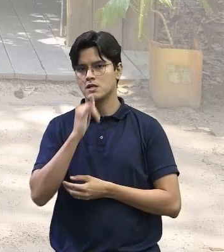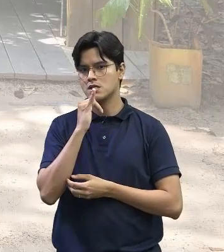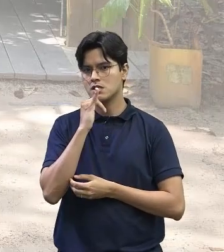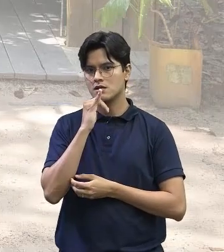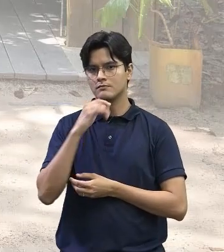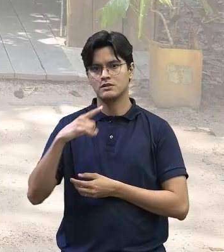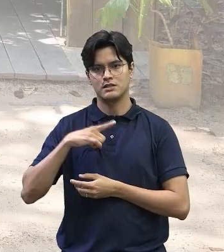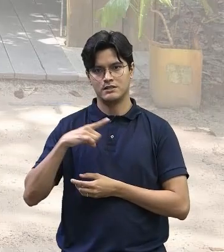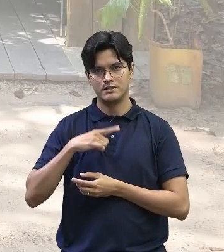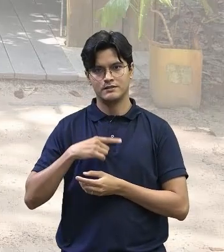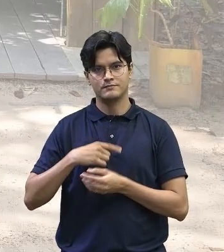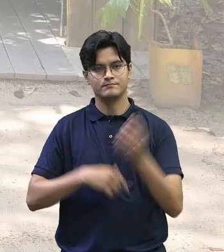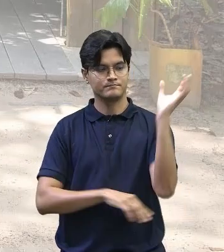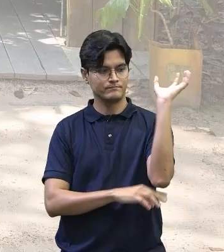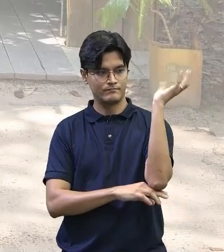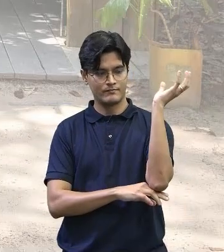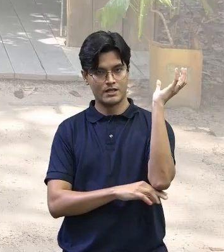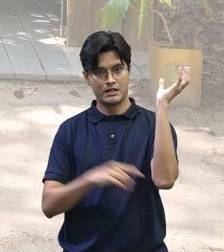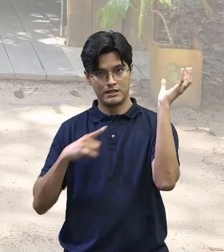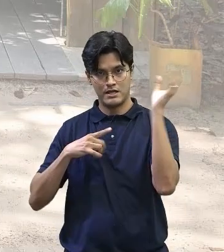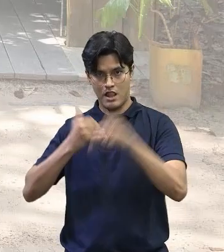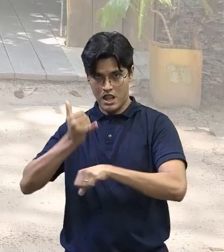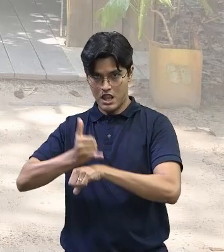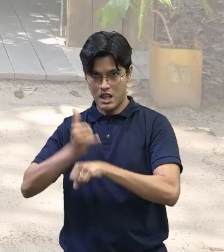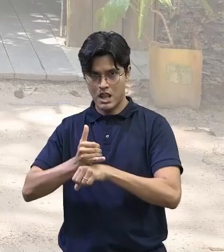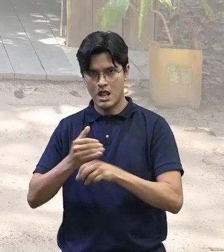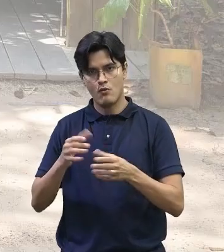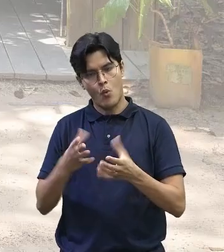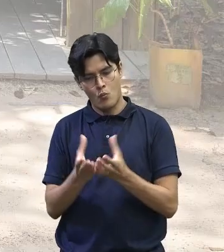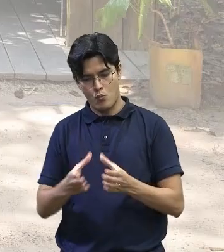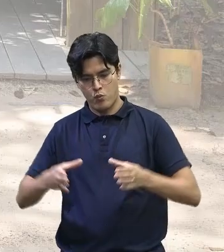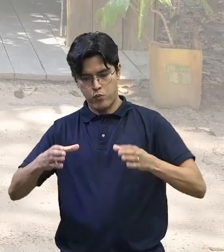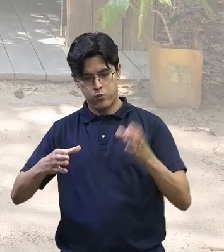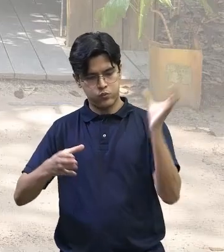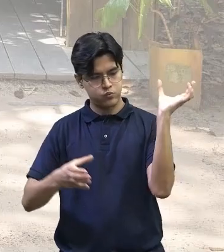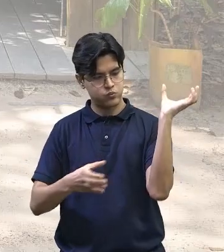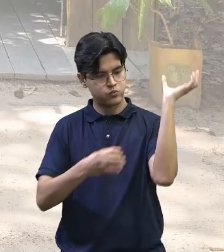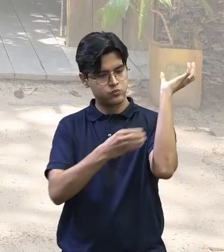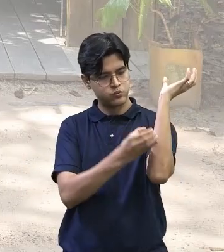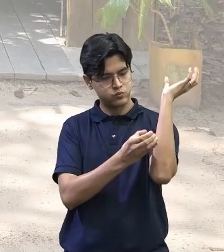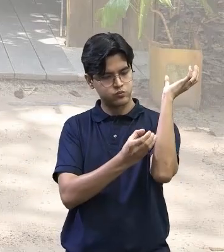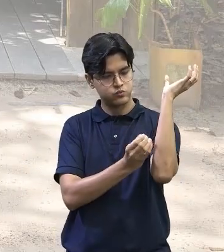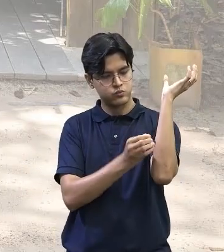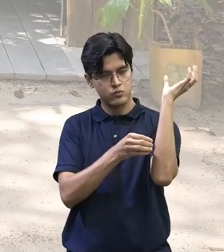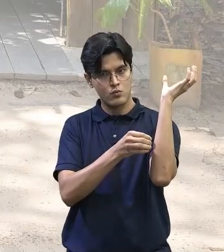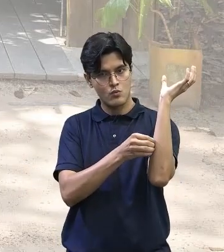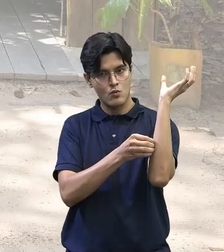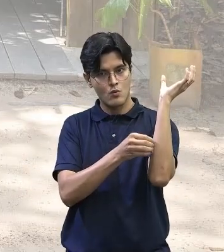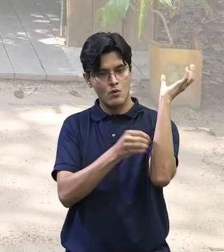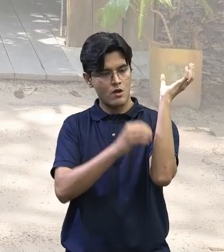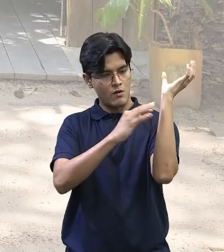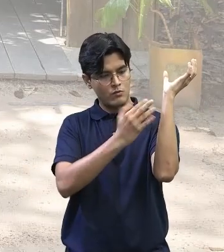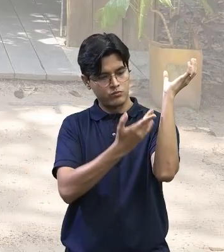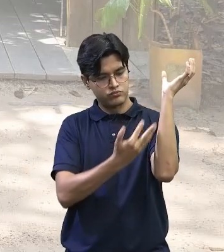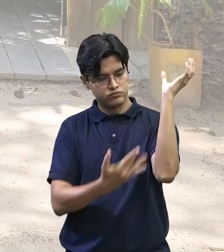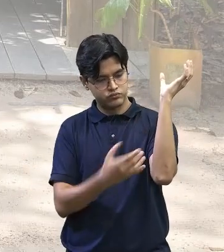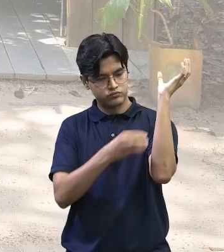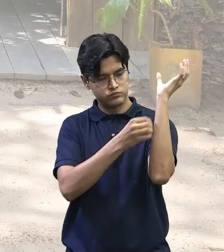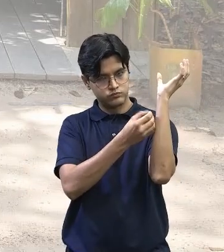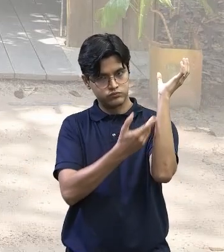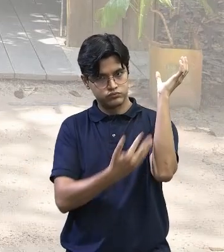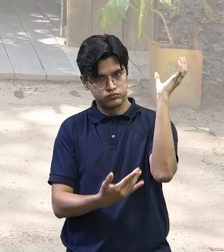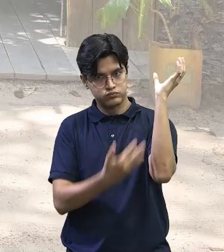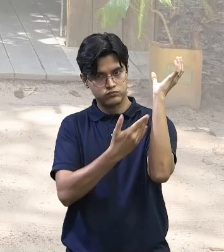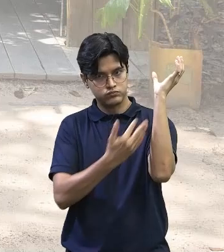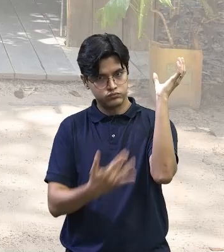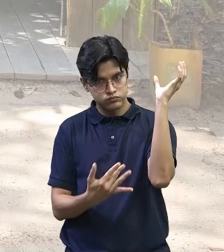espécie de lata ou uma espécie de vasilha, de onde o látex escorria, ia para o fundo. Ao final do dia, o seringueiro